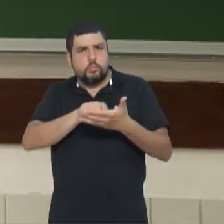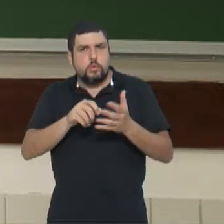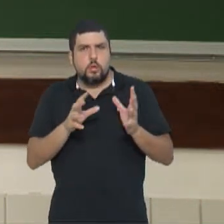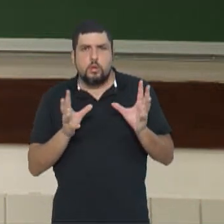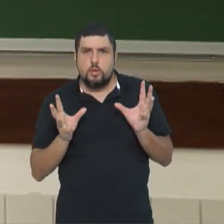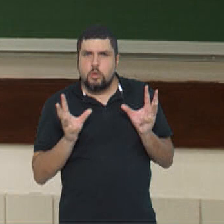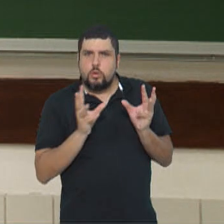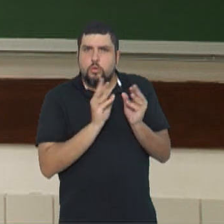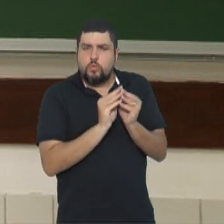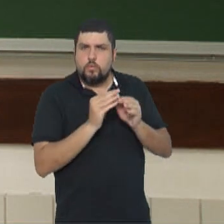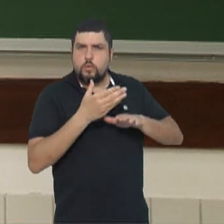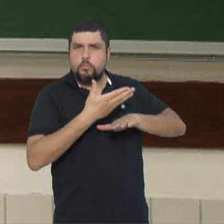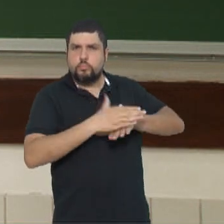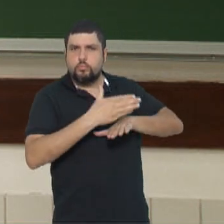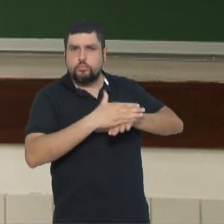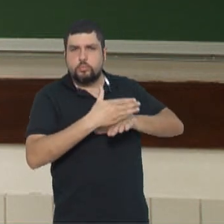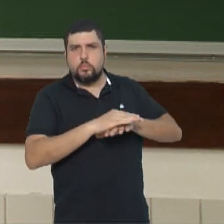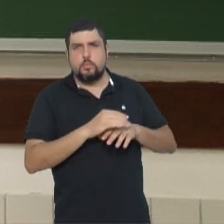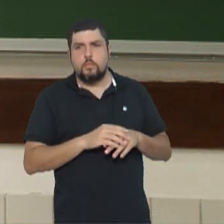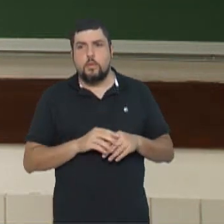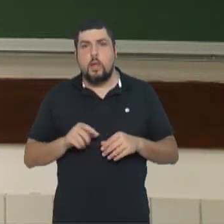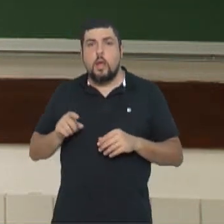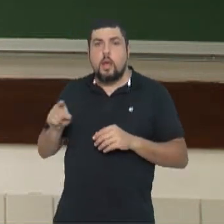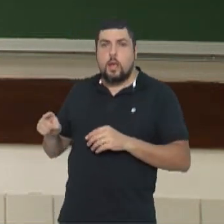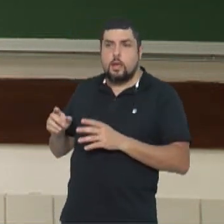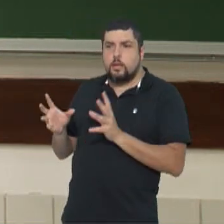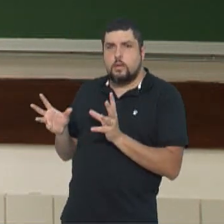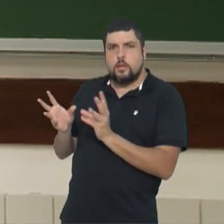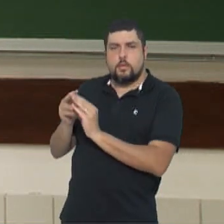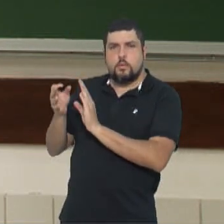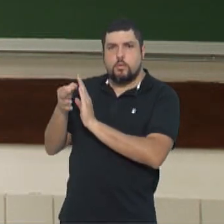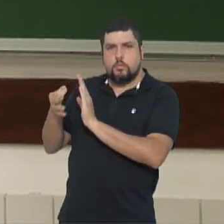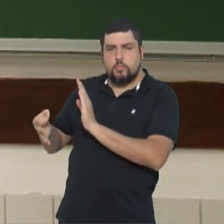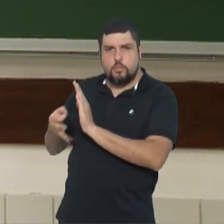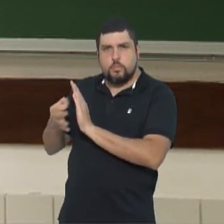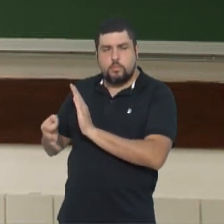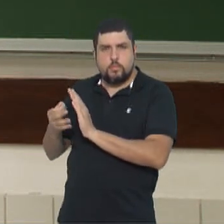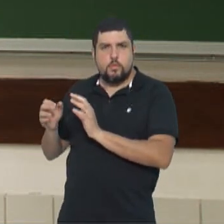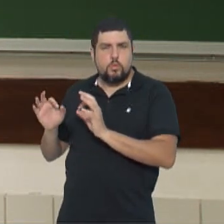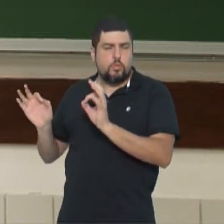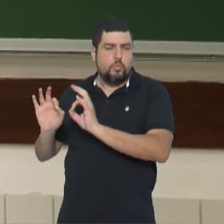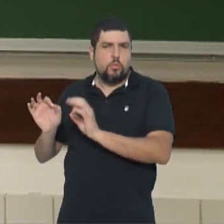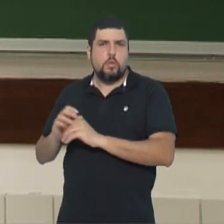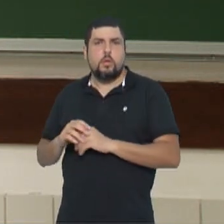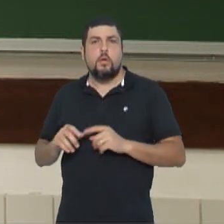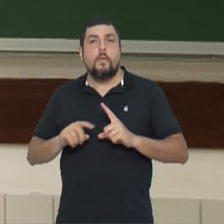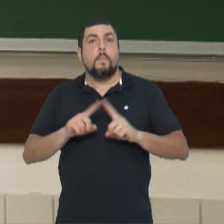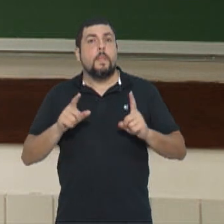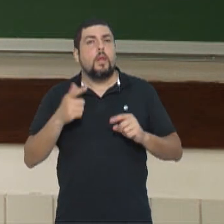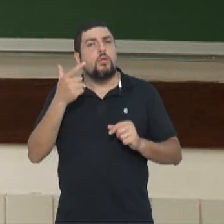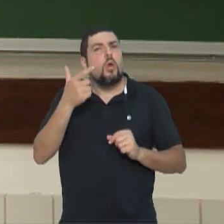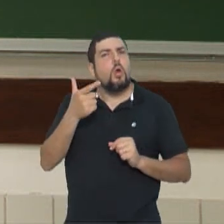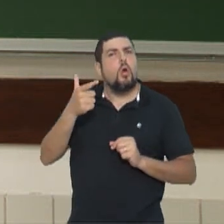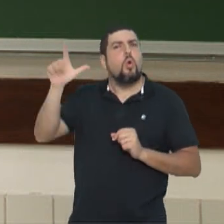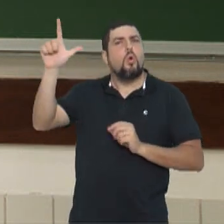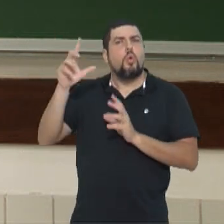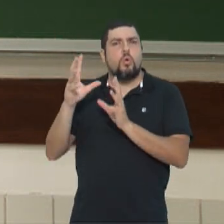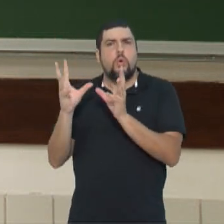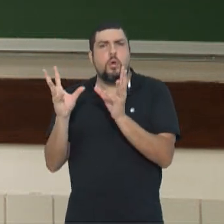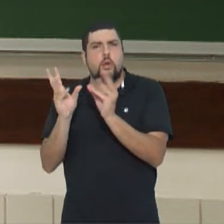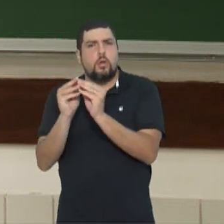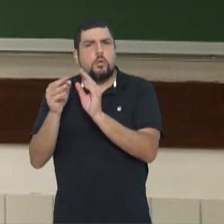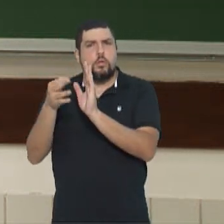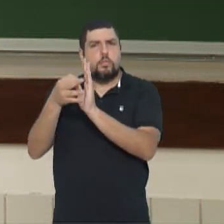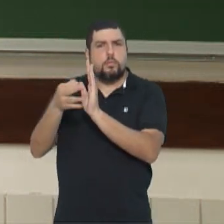da Caroline, ali no Nova Escola, mas poderia ter. A gente precisa de comparar, né? De repente um texto, um